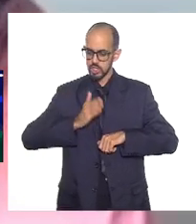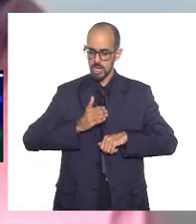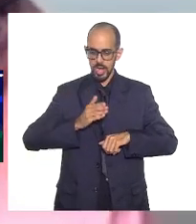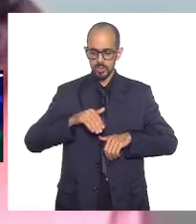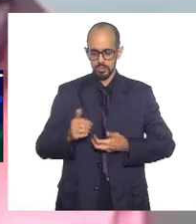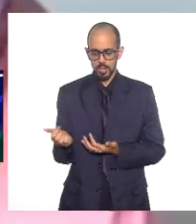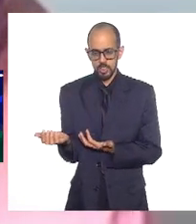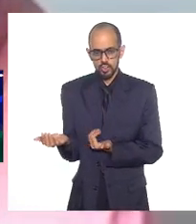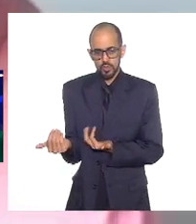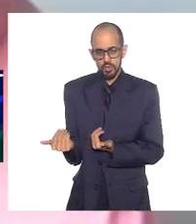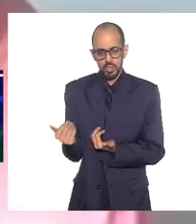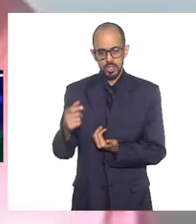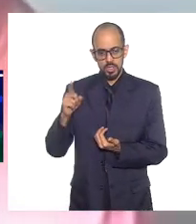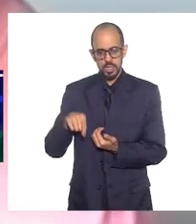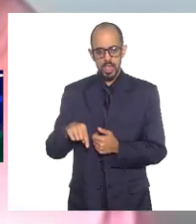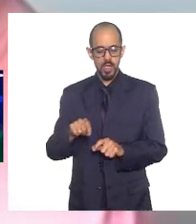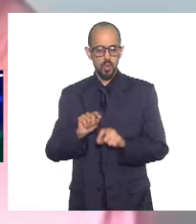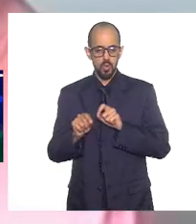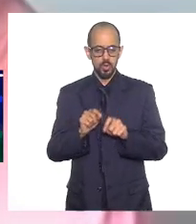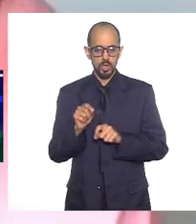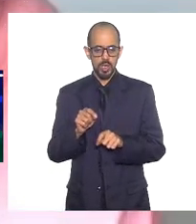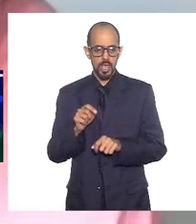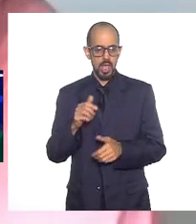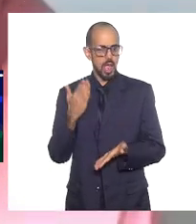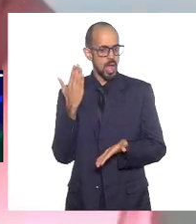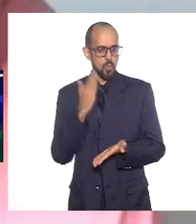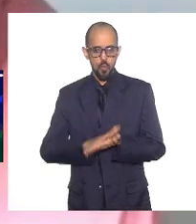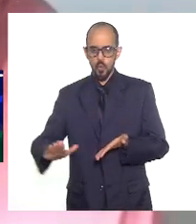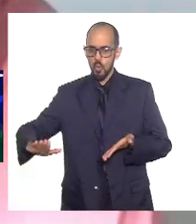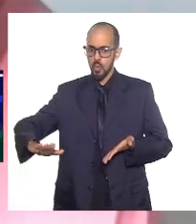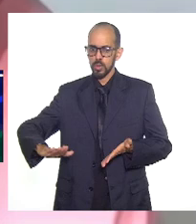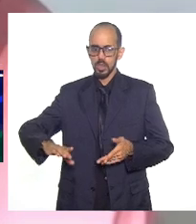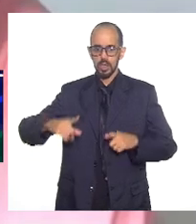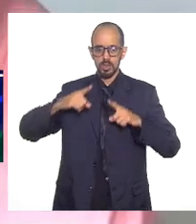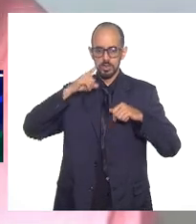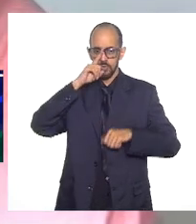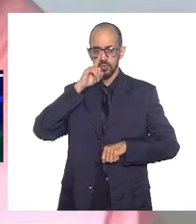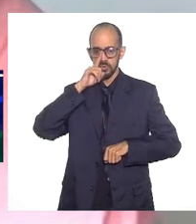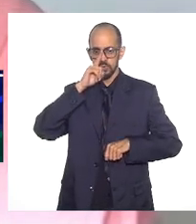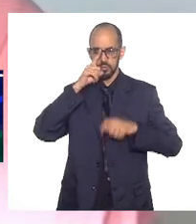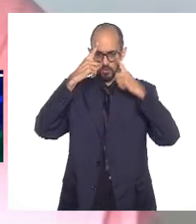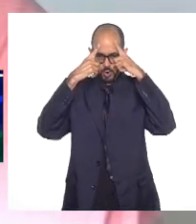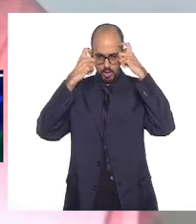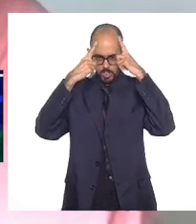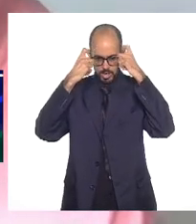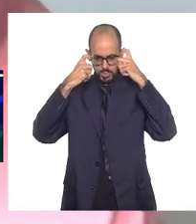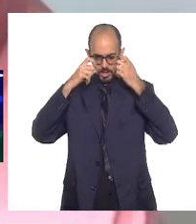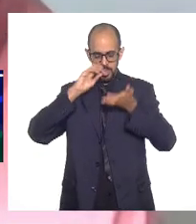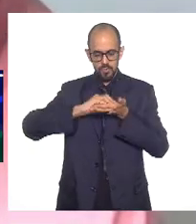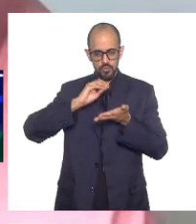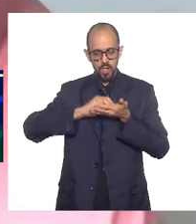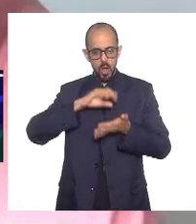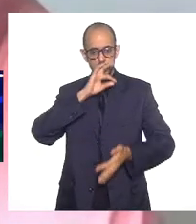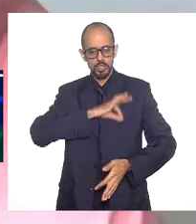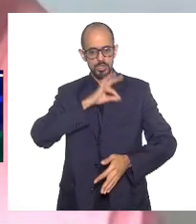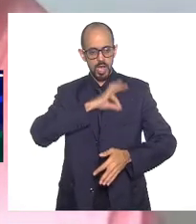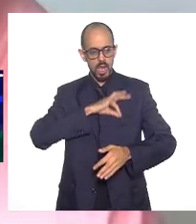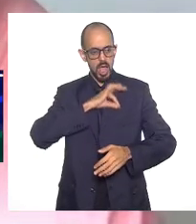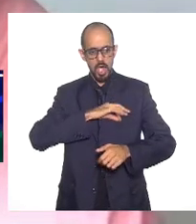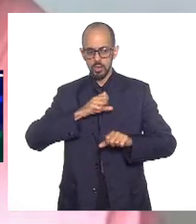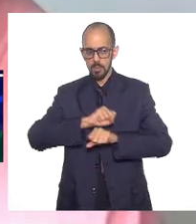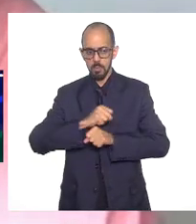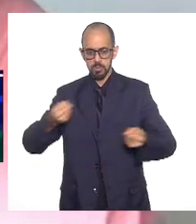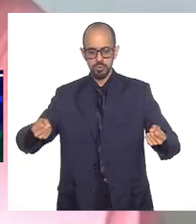do extermínio da letalidade, mas é também da ausência de oportunidade de emprego e renda, da impossibilidade de entrar